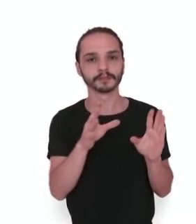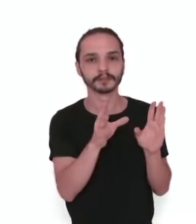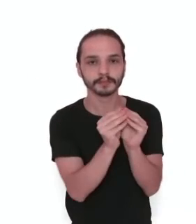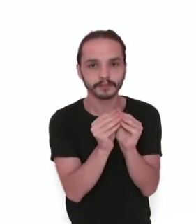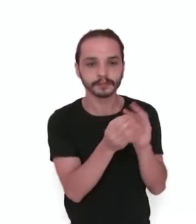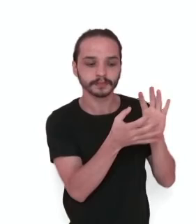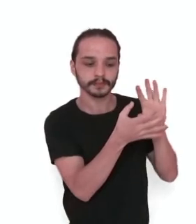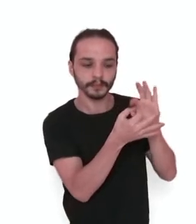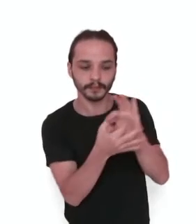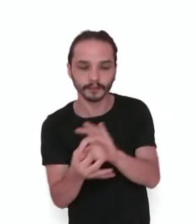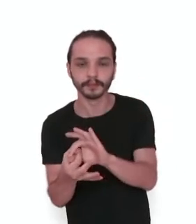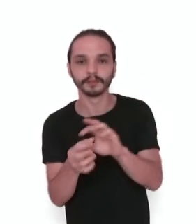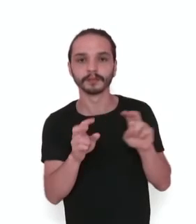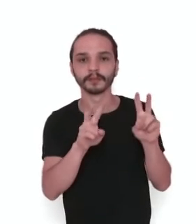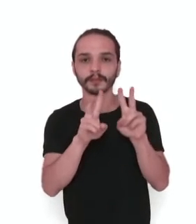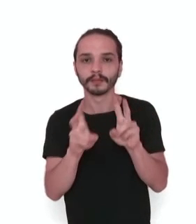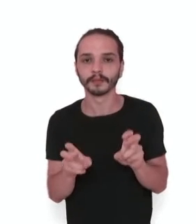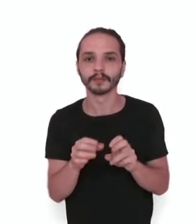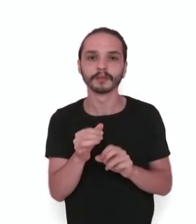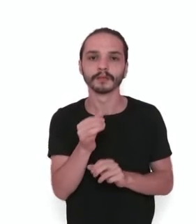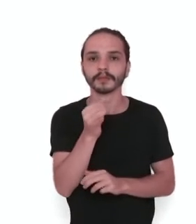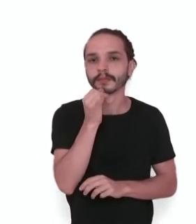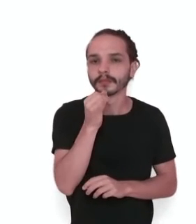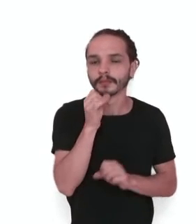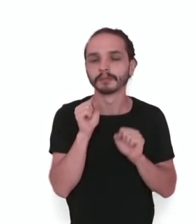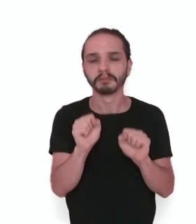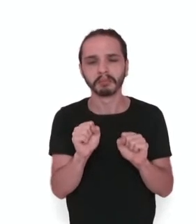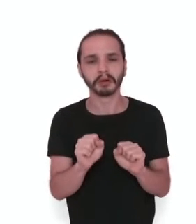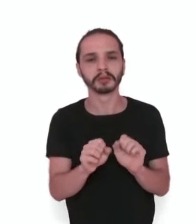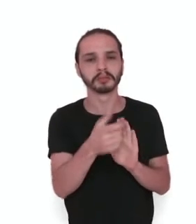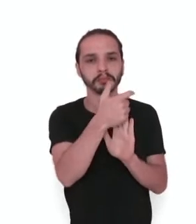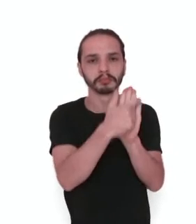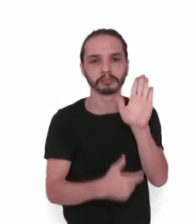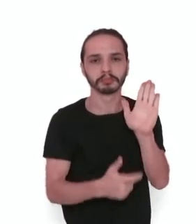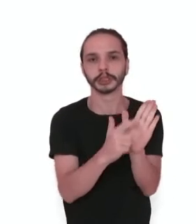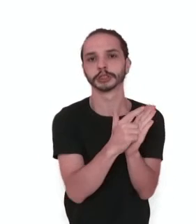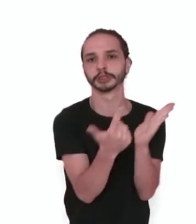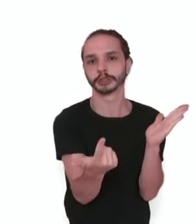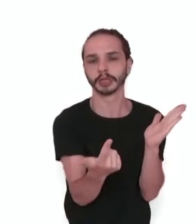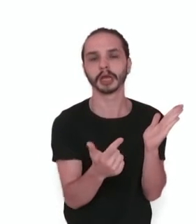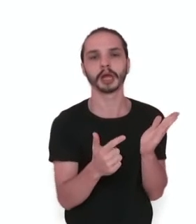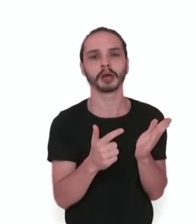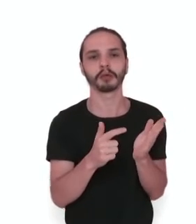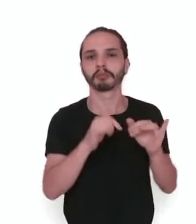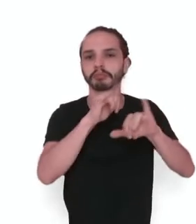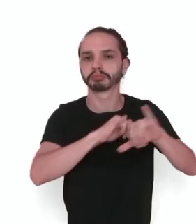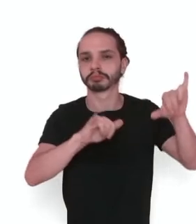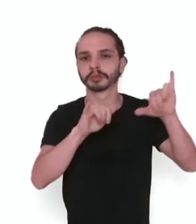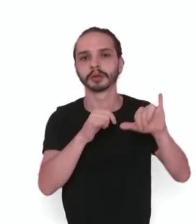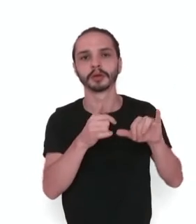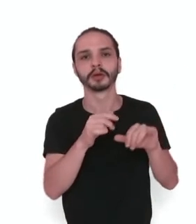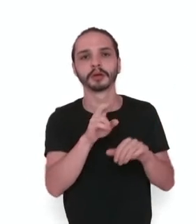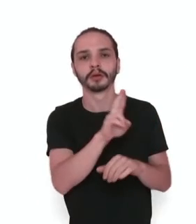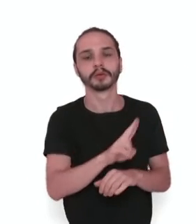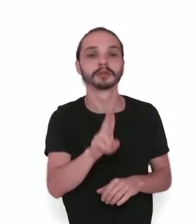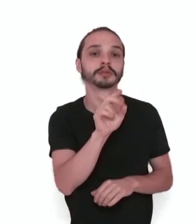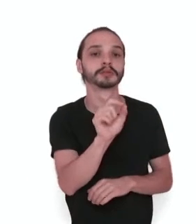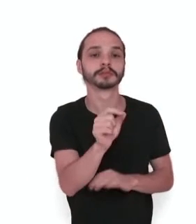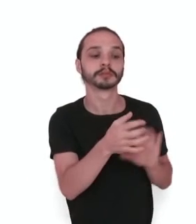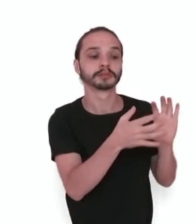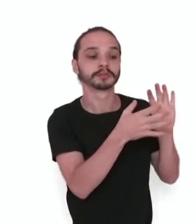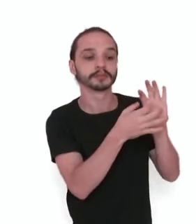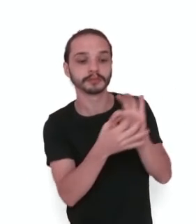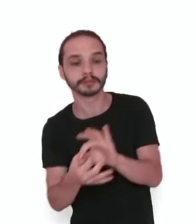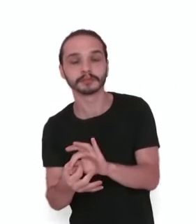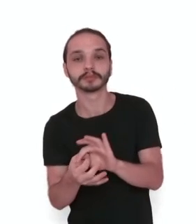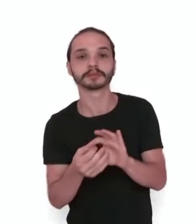o assunto. Essa matéria pode ser ali o texto, a reportagem, né, a notícia, enfim, publicada com o objetivo de contextualizar a qualquer